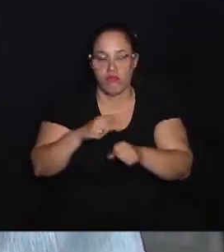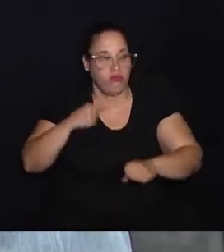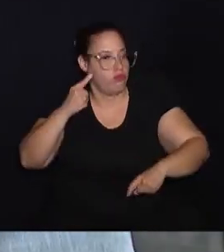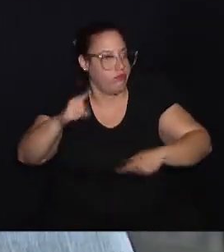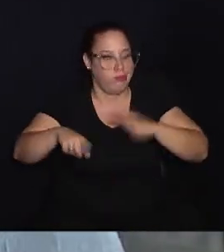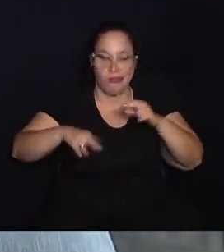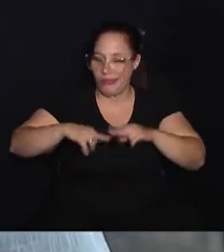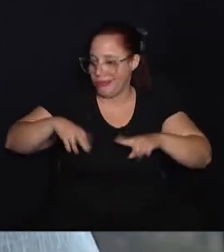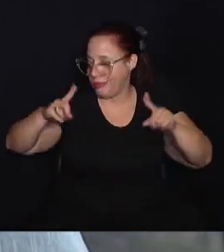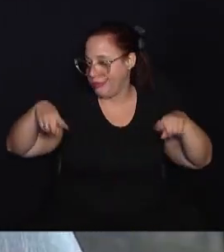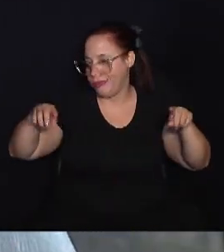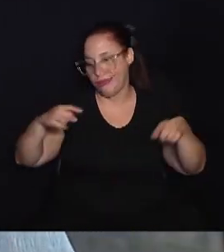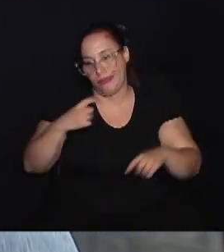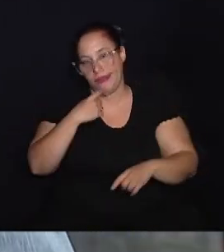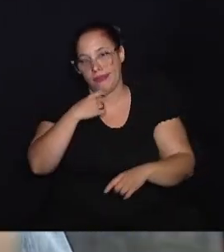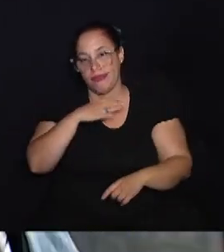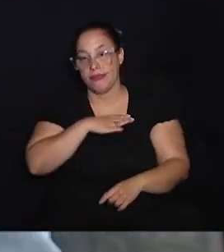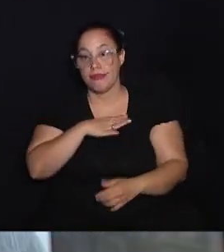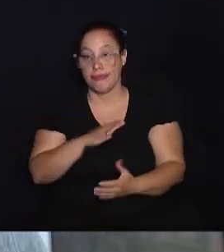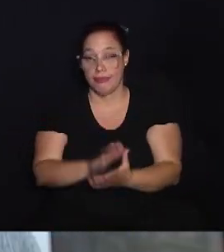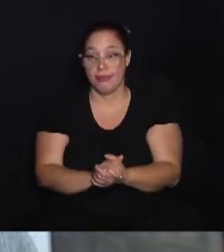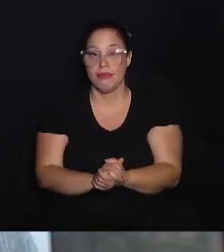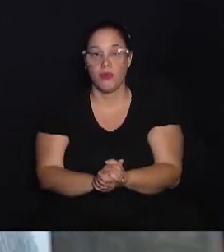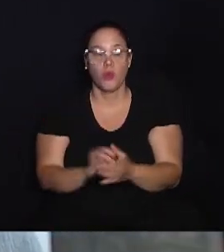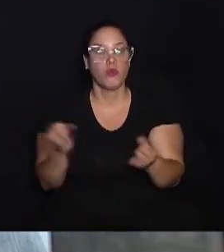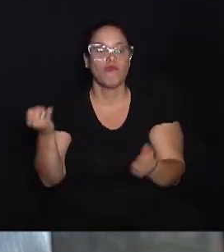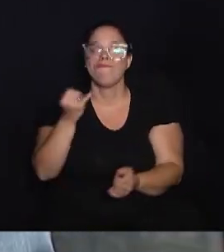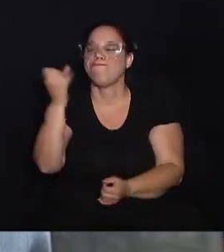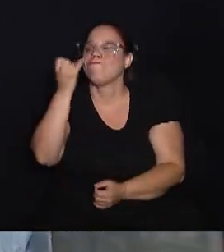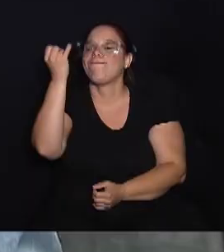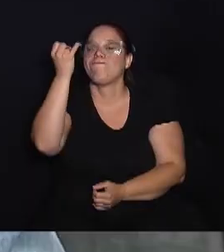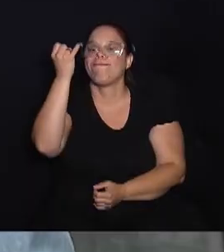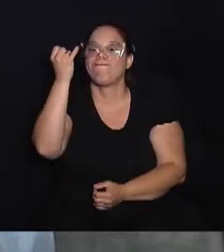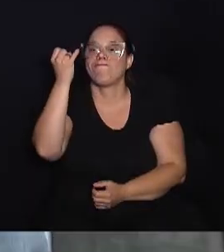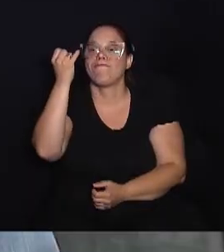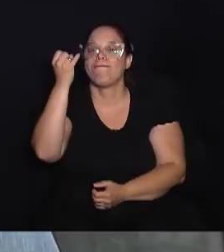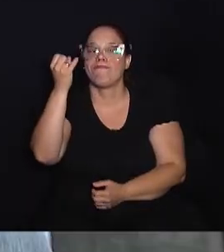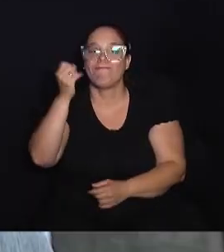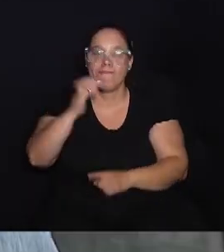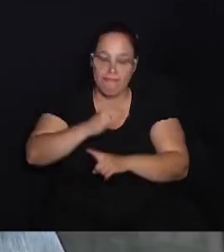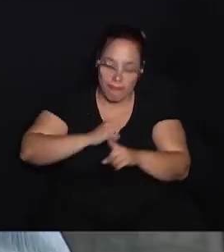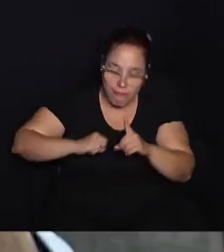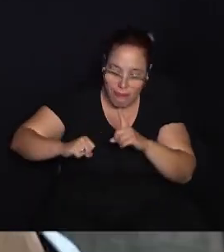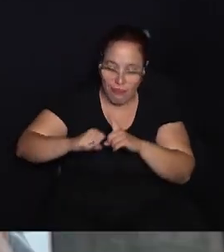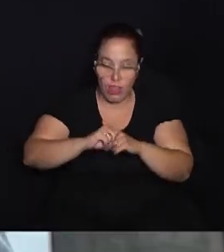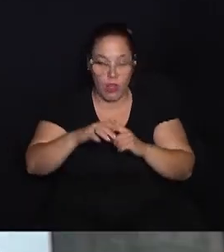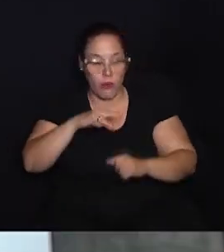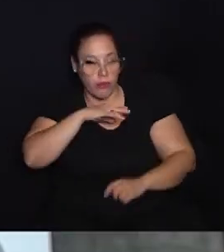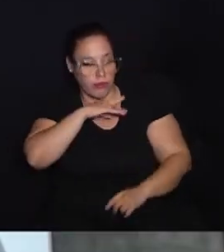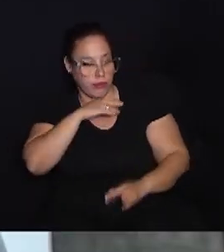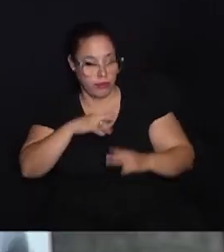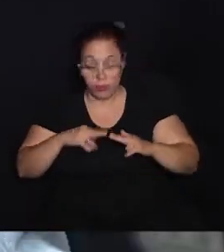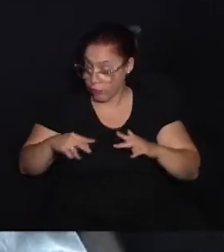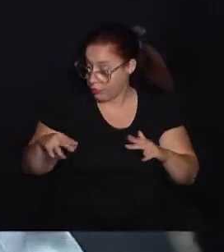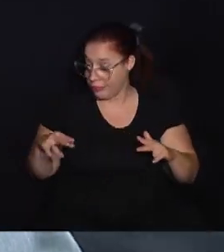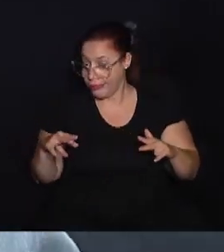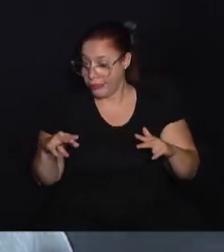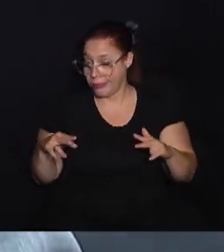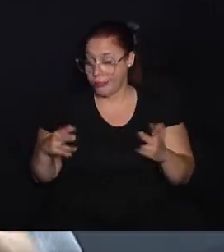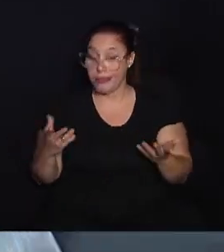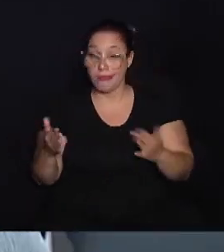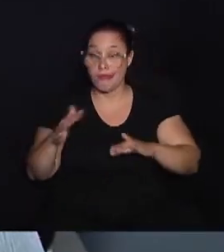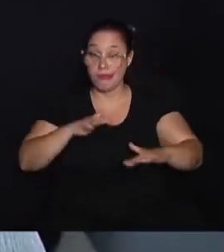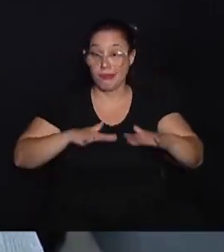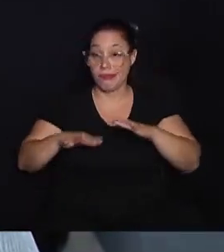que estão sendo feitos nas mais diferentes regiões da cidade de Campinas então é muito importante a sociabilização dos